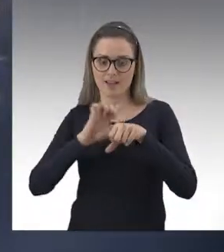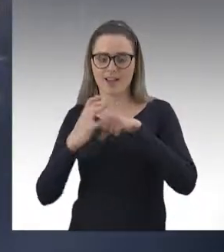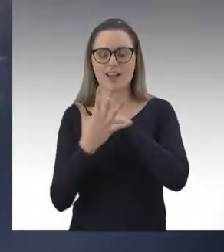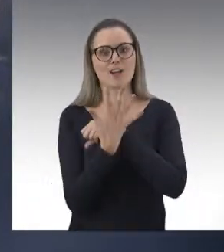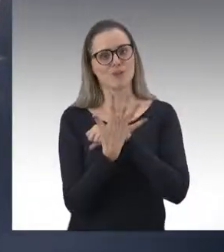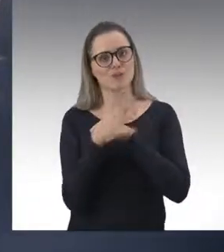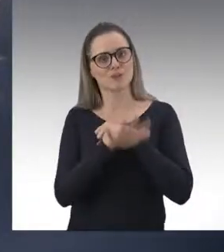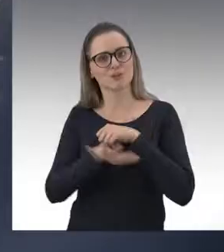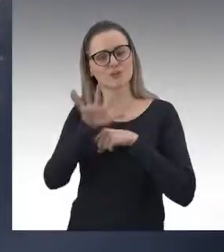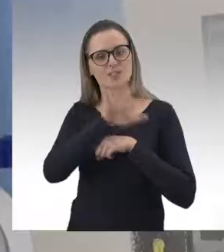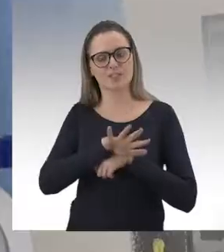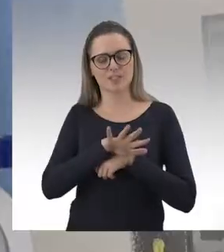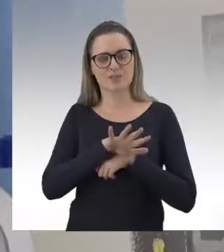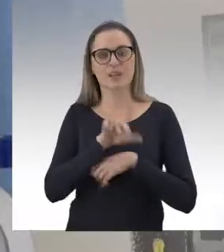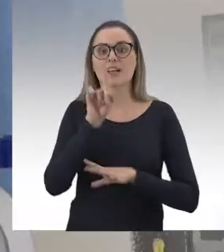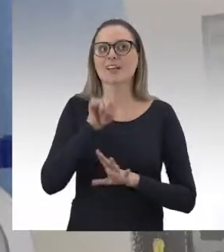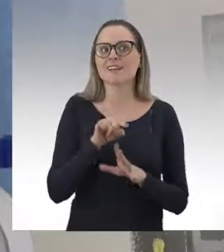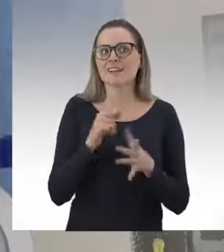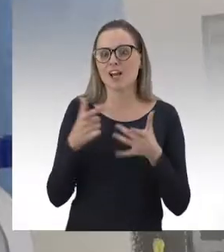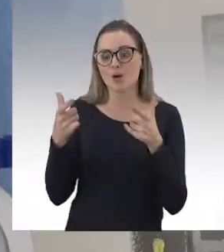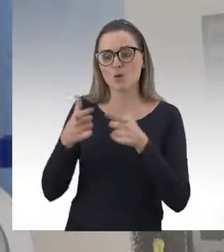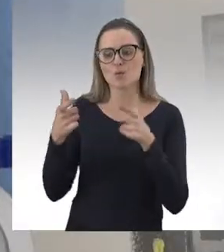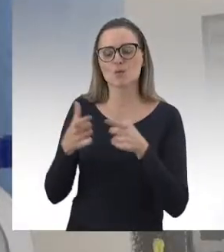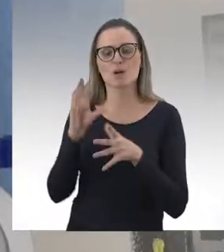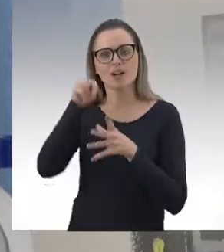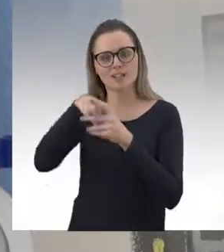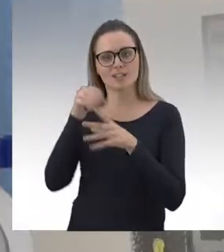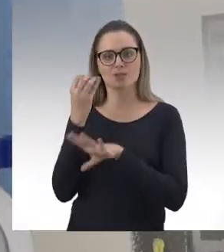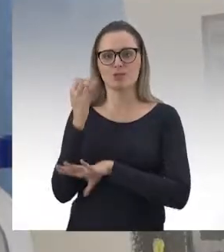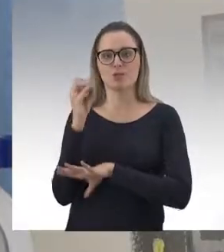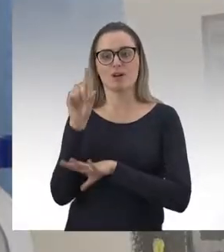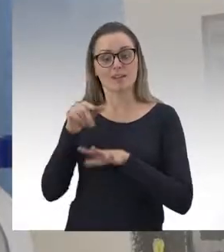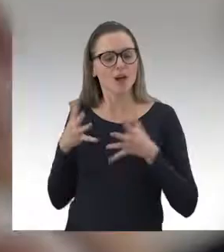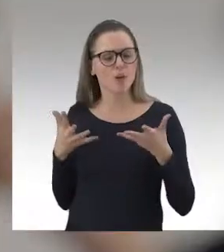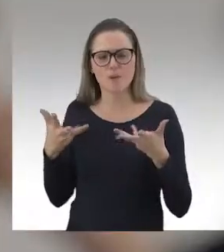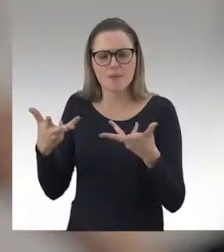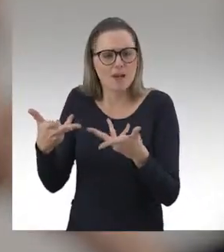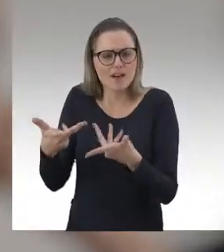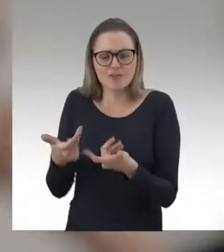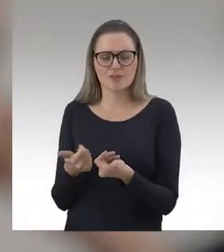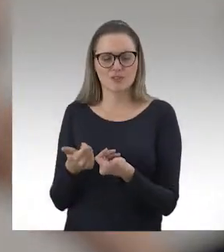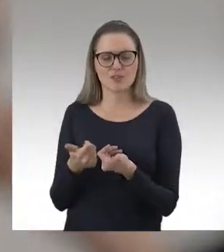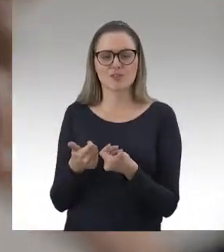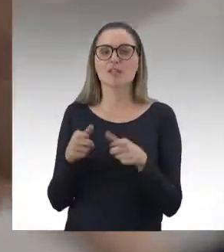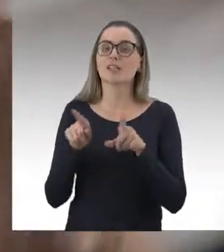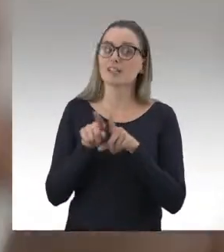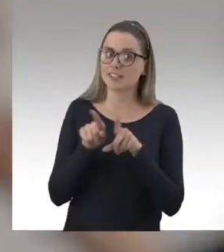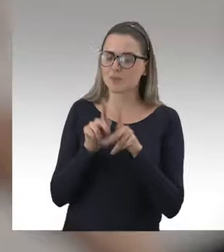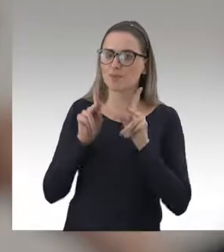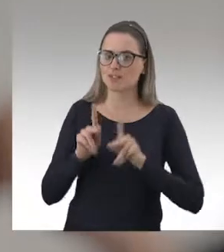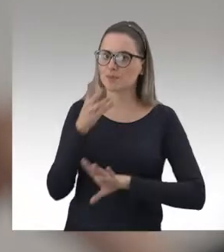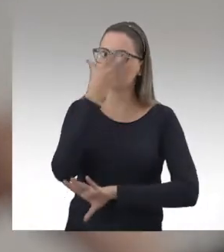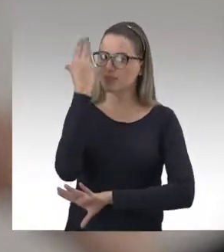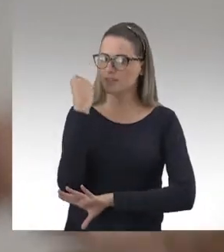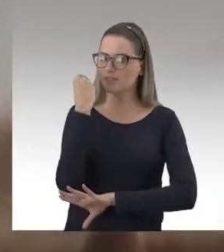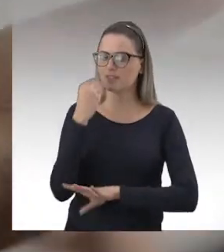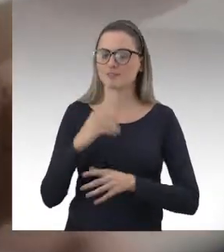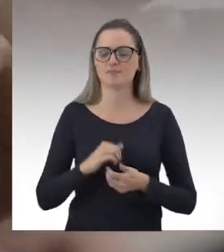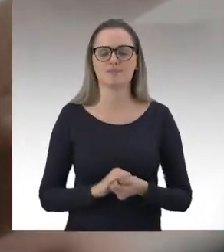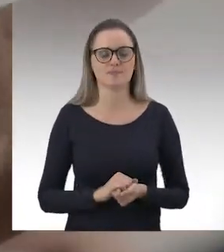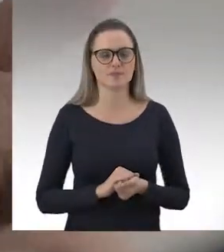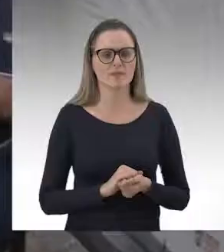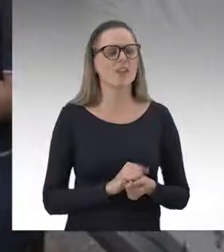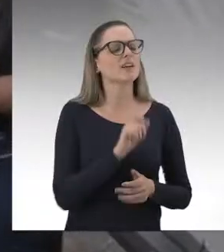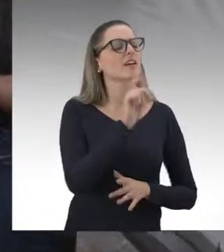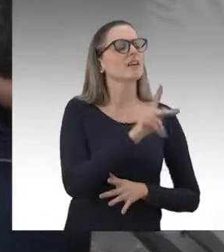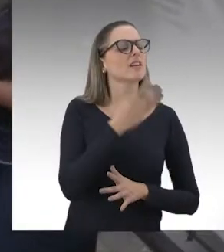envolve esse pequeno paraíso dentro de Porto Alegre, né? Que faz parte de Porto Alegre e às vezes até é esquecido. Alguém